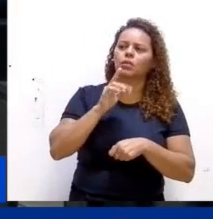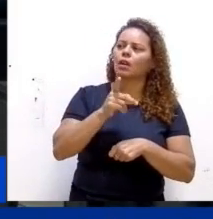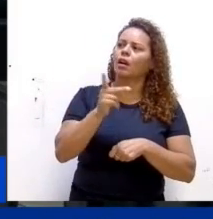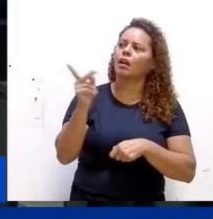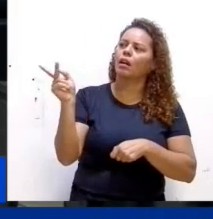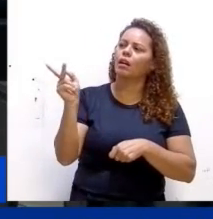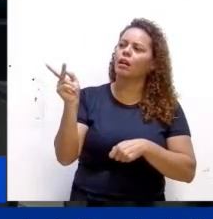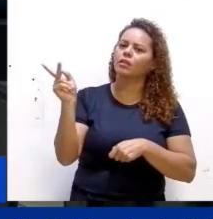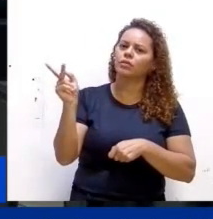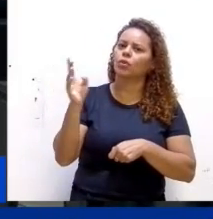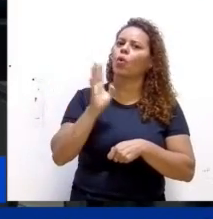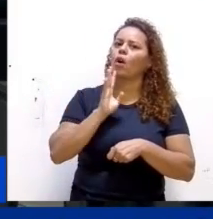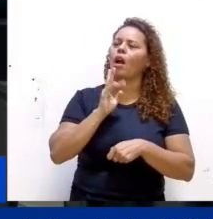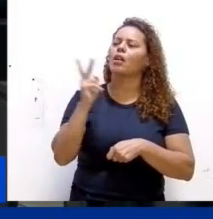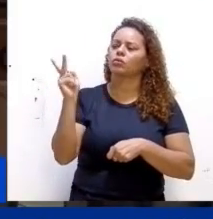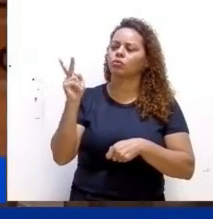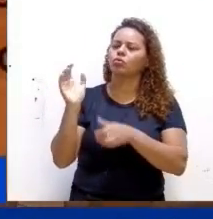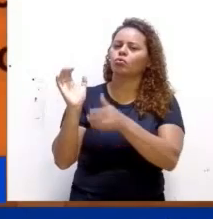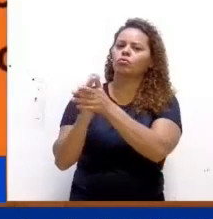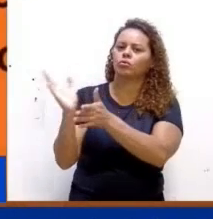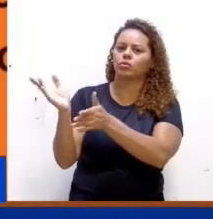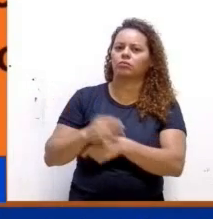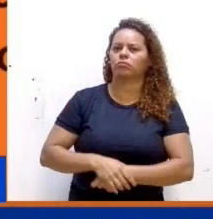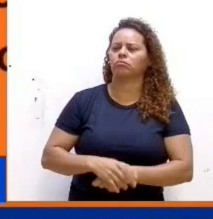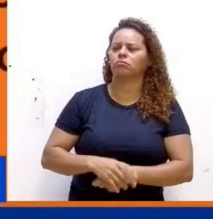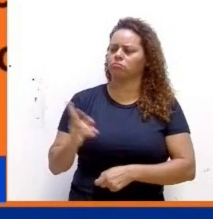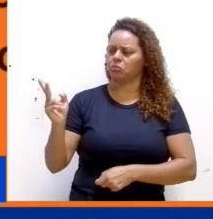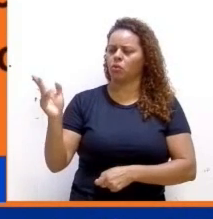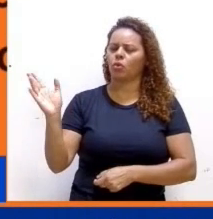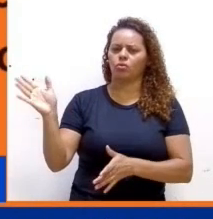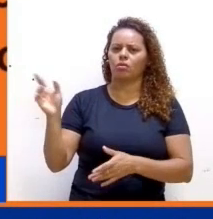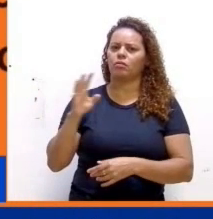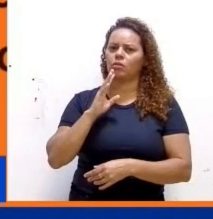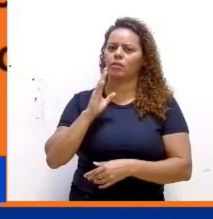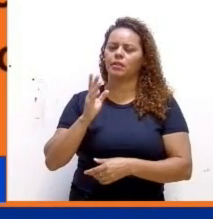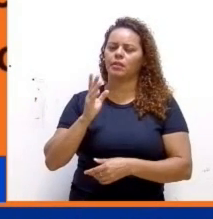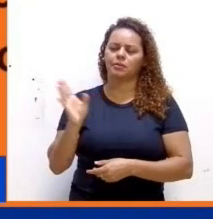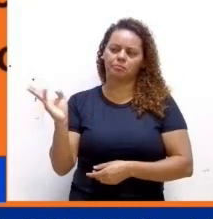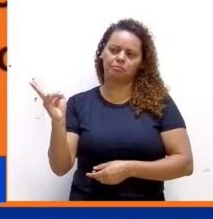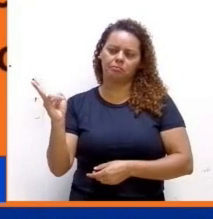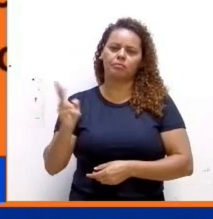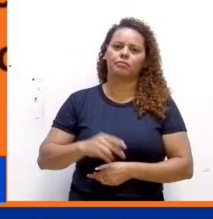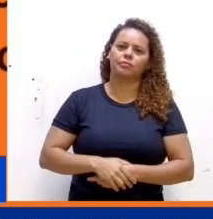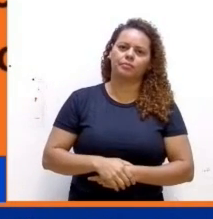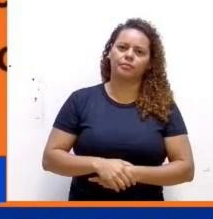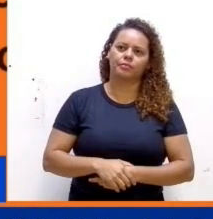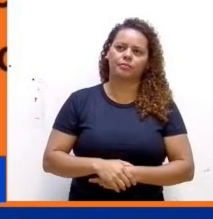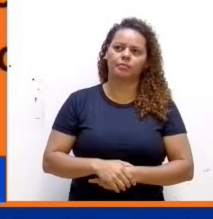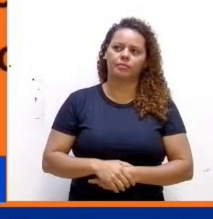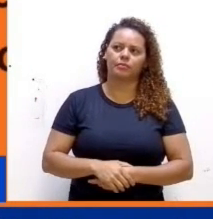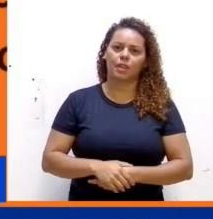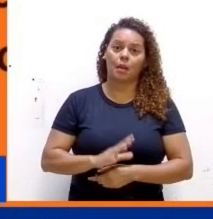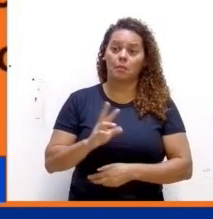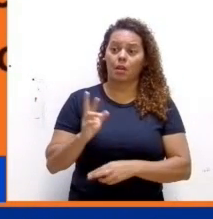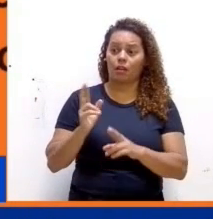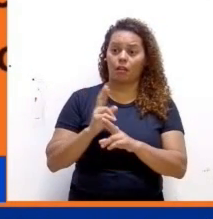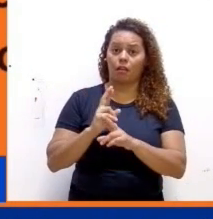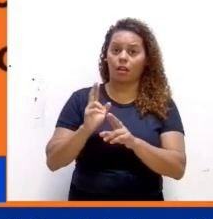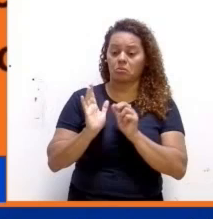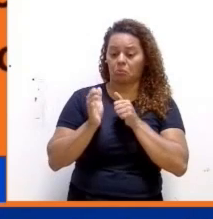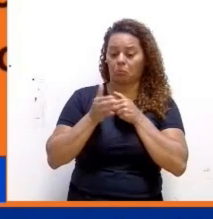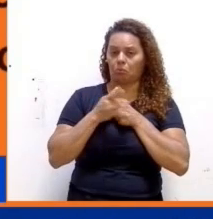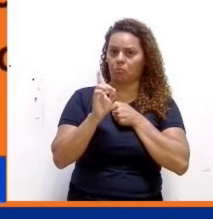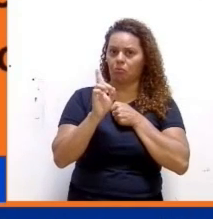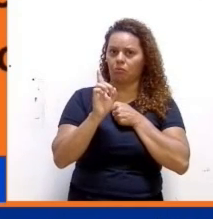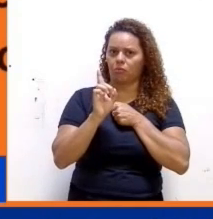aquele casal. Como se for, não, ela é mulher dele, ele é marido dela, tudo mais. Não é uma relação